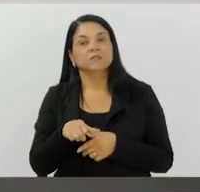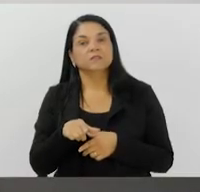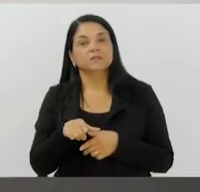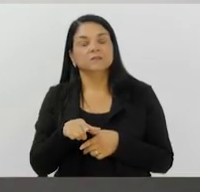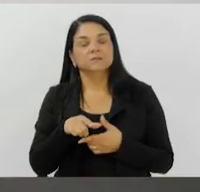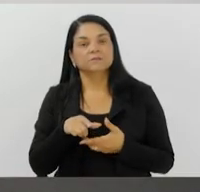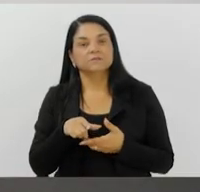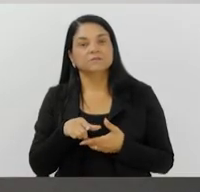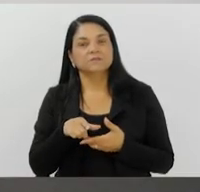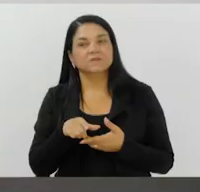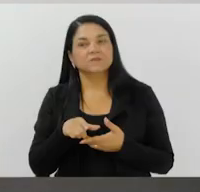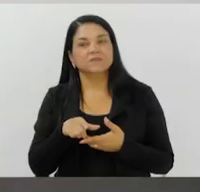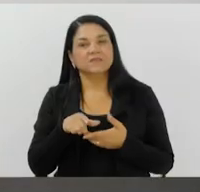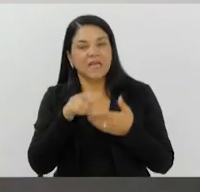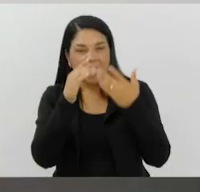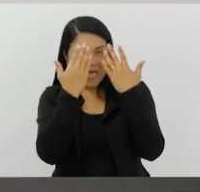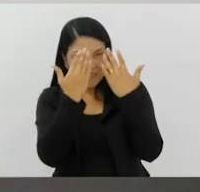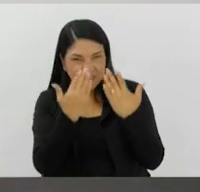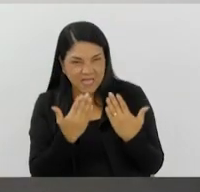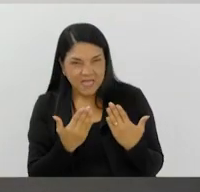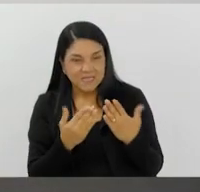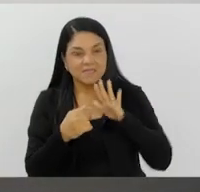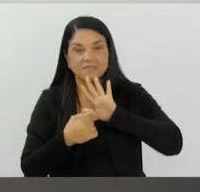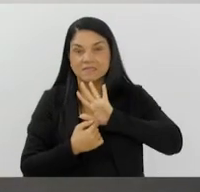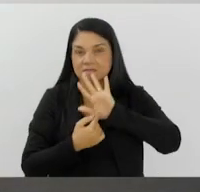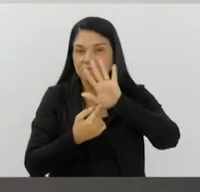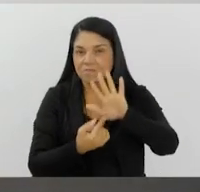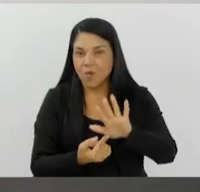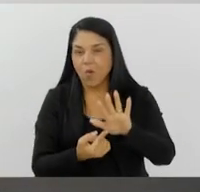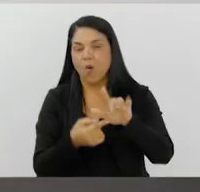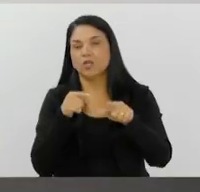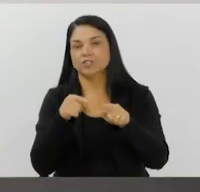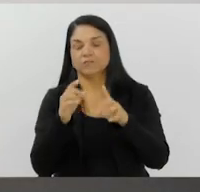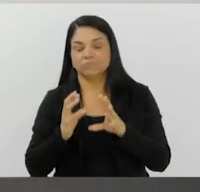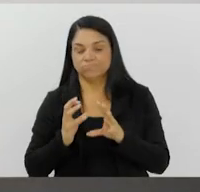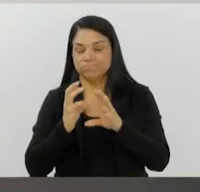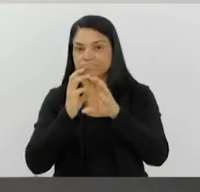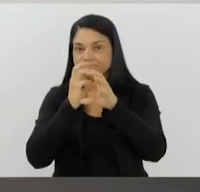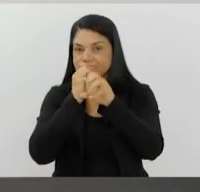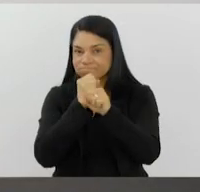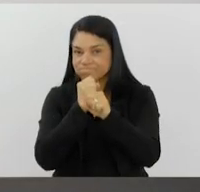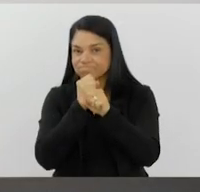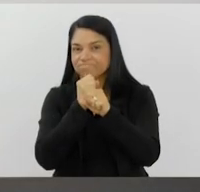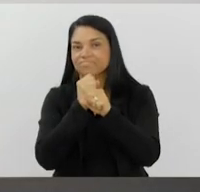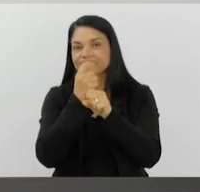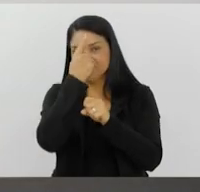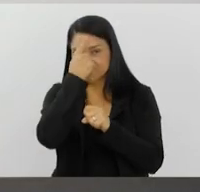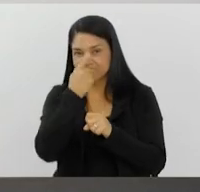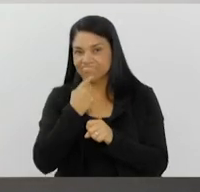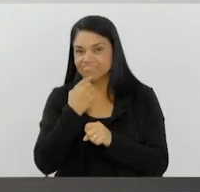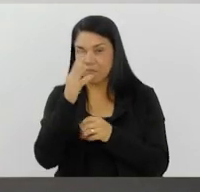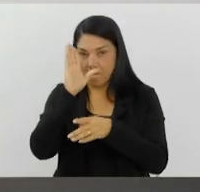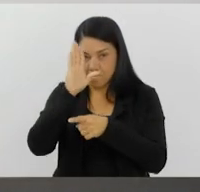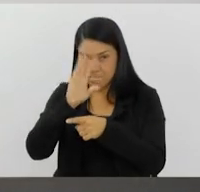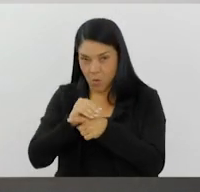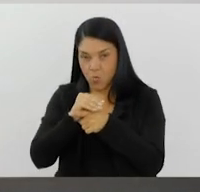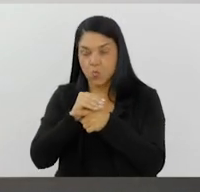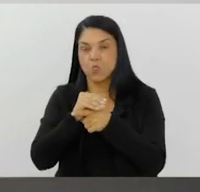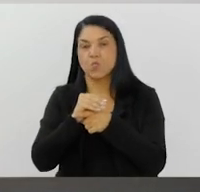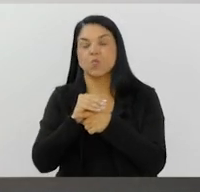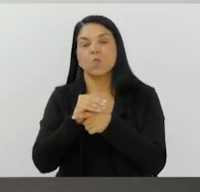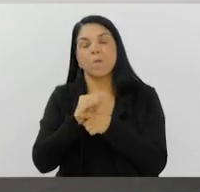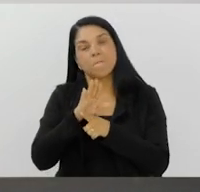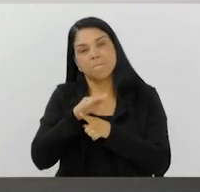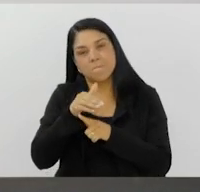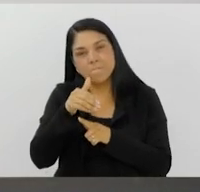dessas dessas análises que mostram o quanto que esses algoritmos apesar de terem aumentado né as suas eficiências